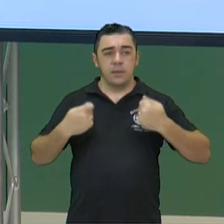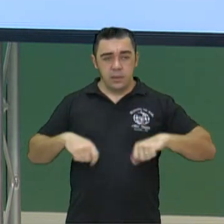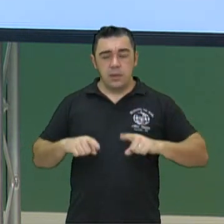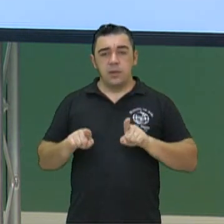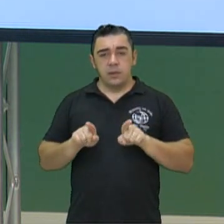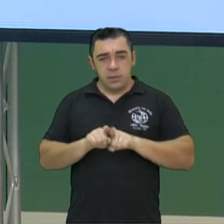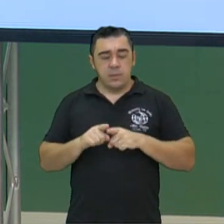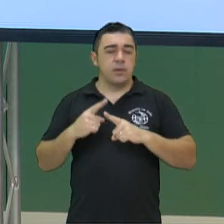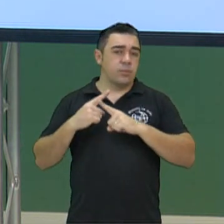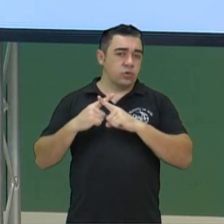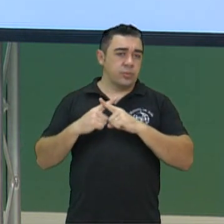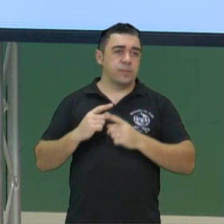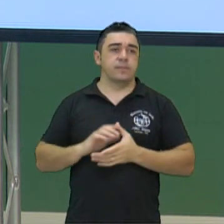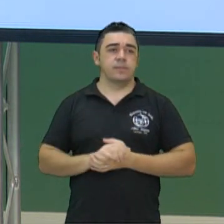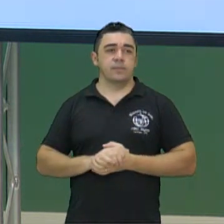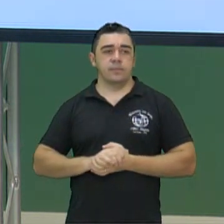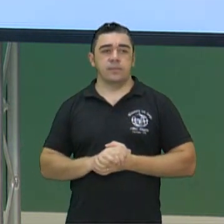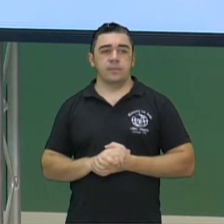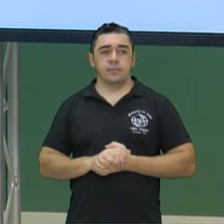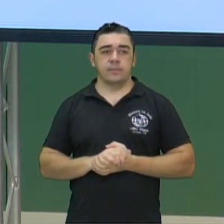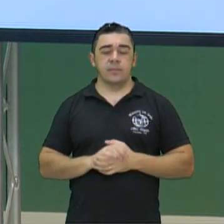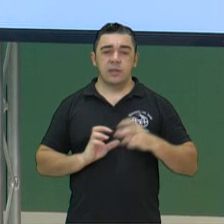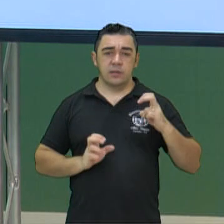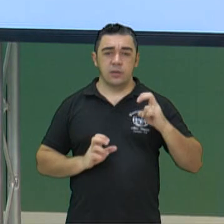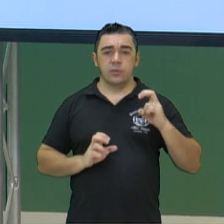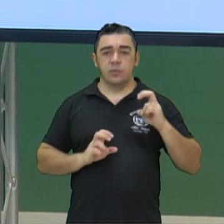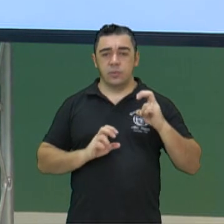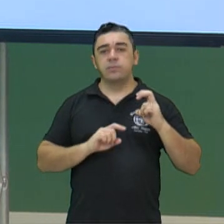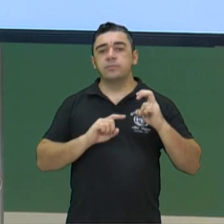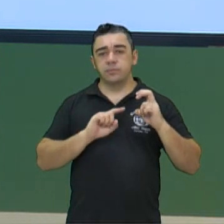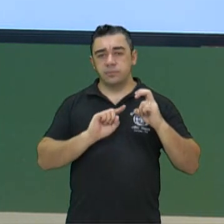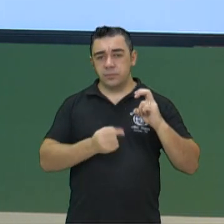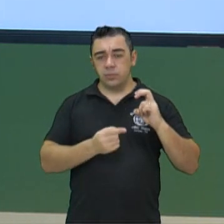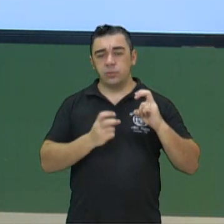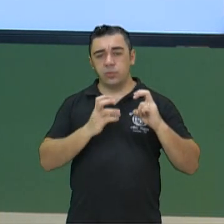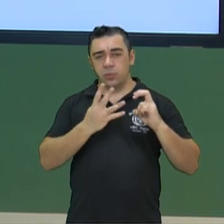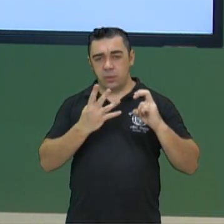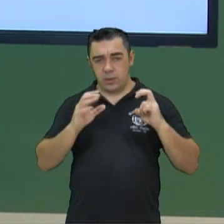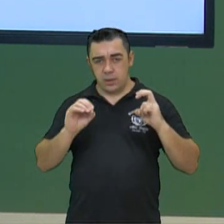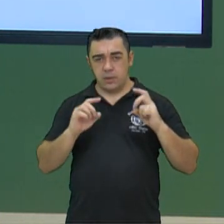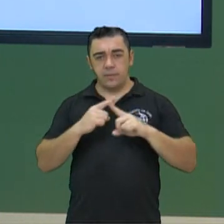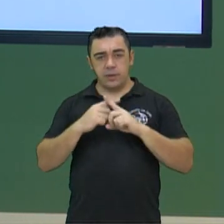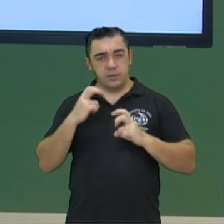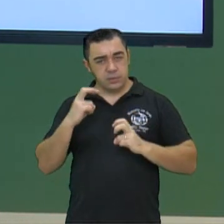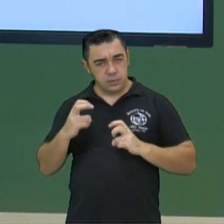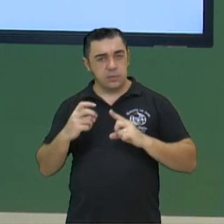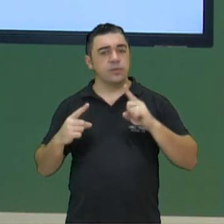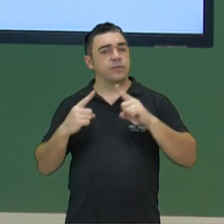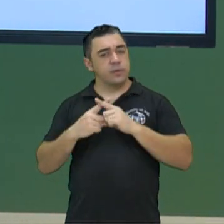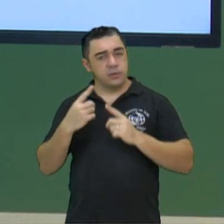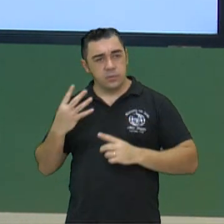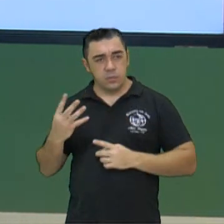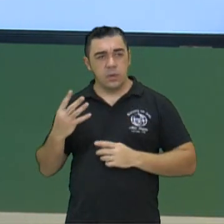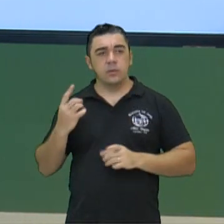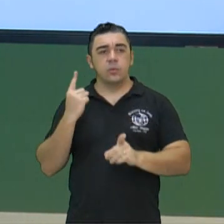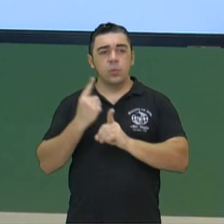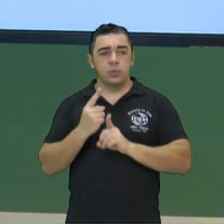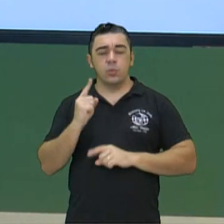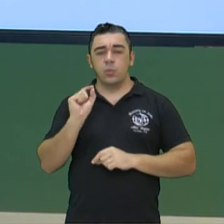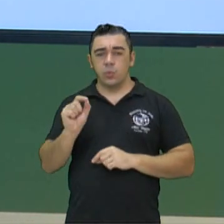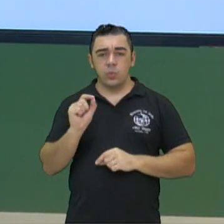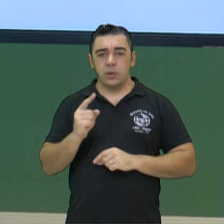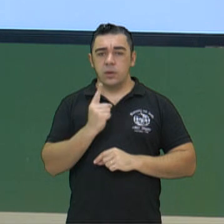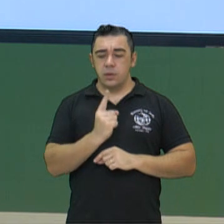multiplicar elas também. Então, 5.040 multiplicado por 5 e multiplicado por 4